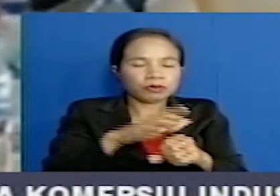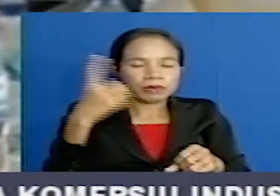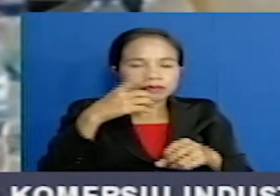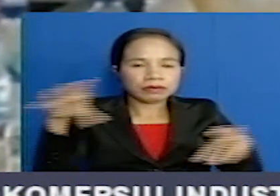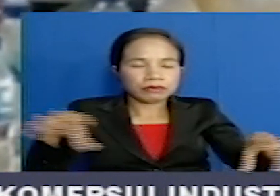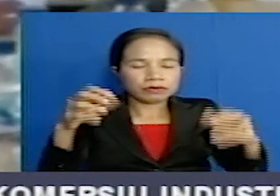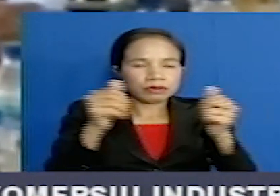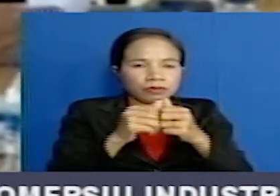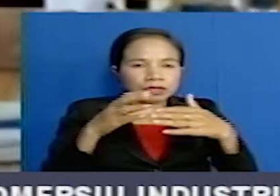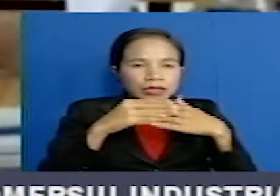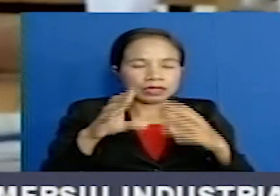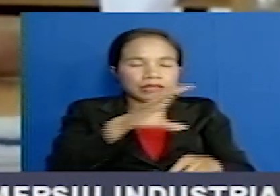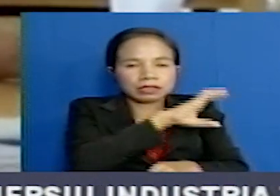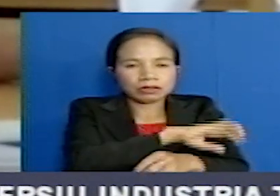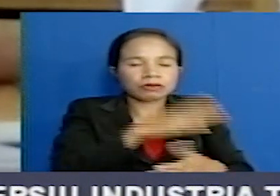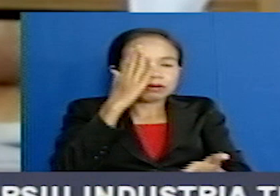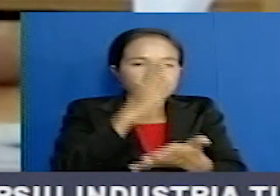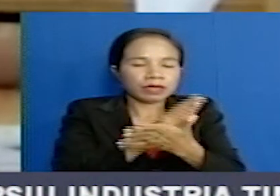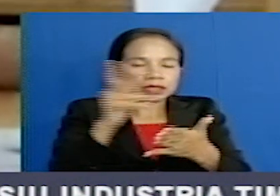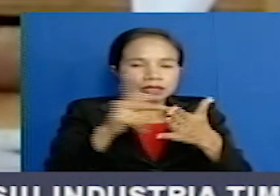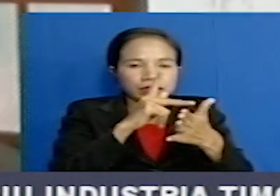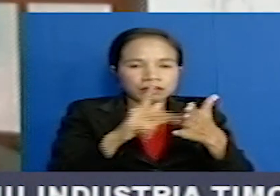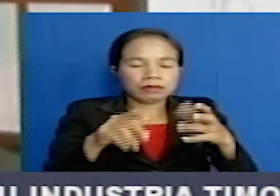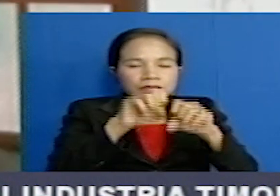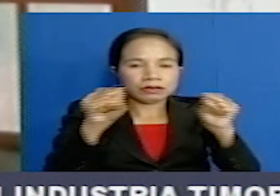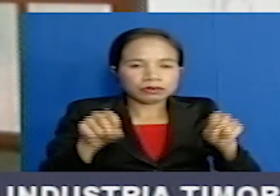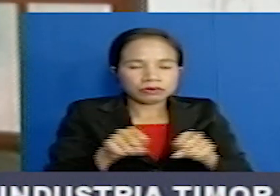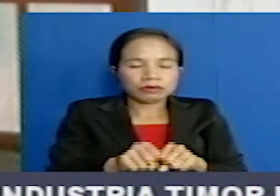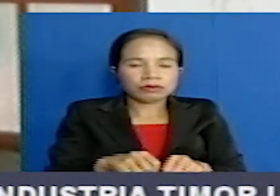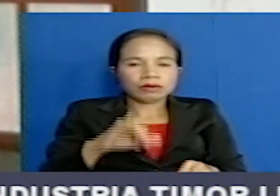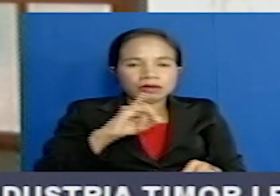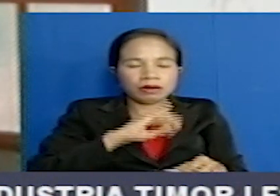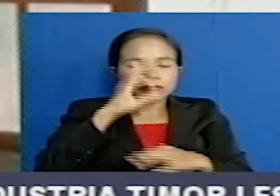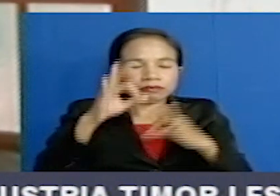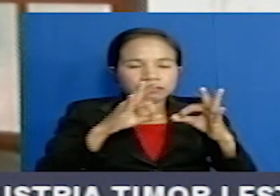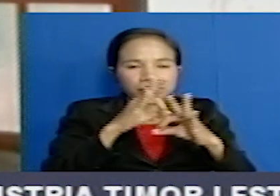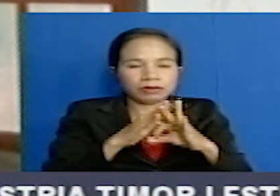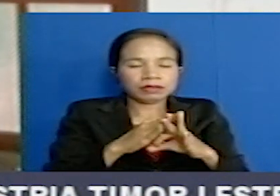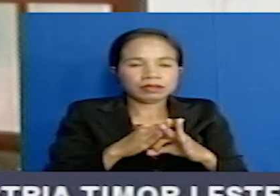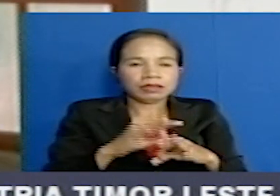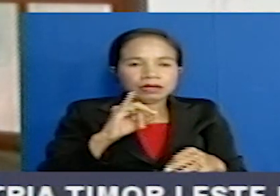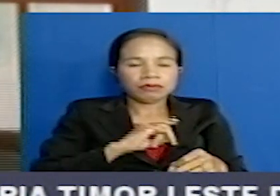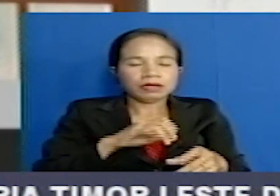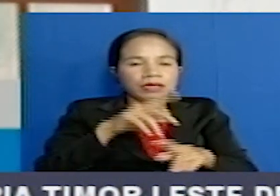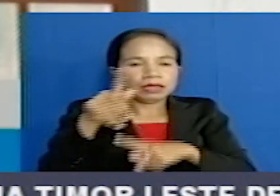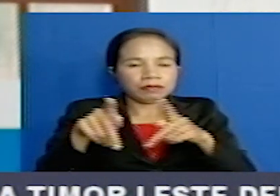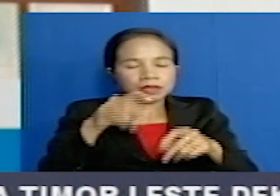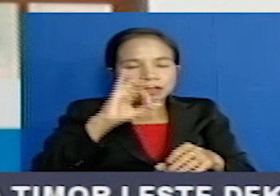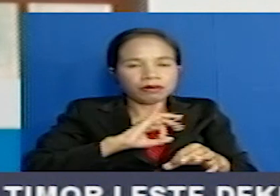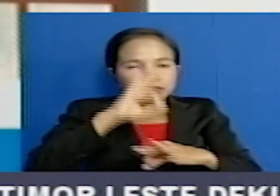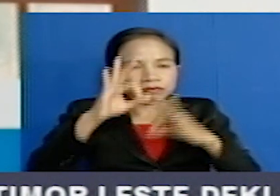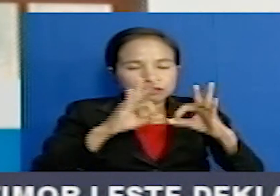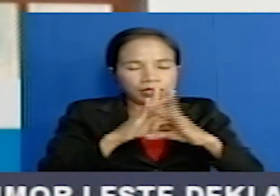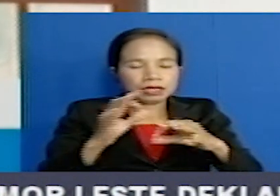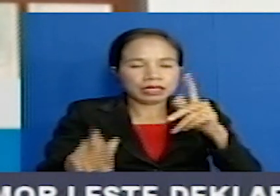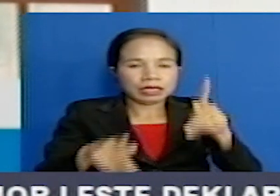autoridade de segurança, onde combate crime e ressuculará. Bahau dan au garante tamba hau ne ma karu be dan au garante kono hal